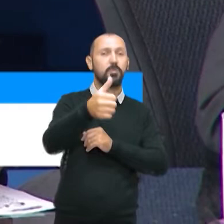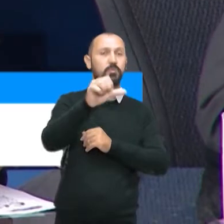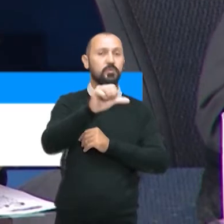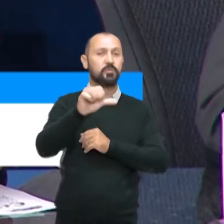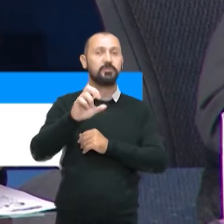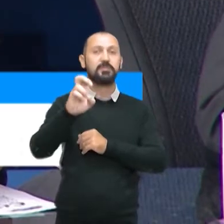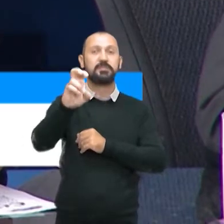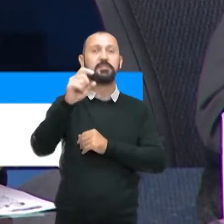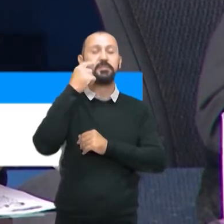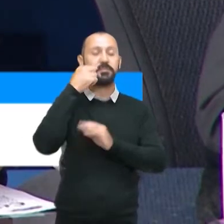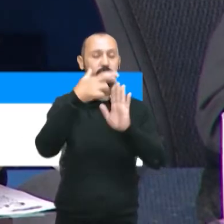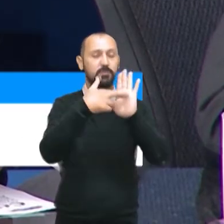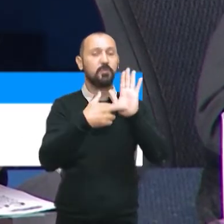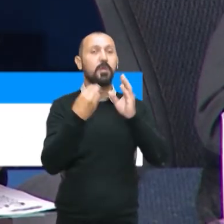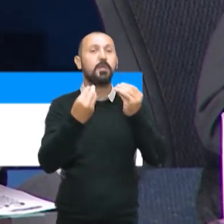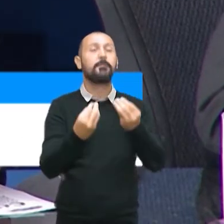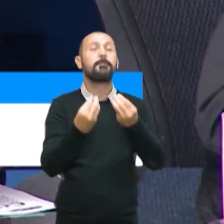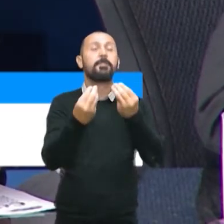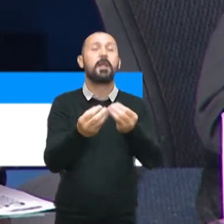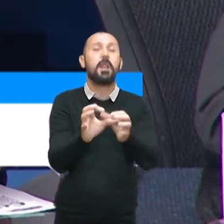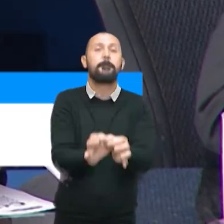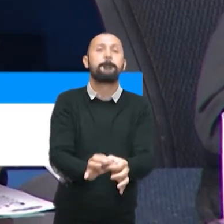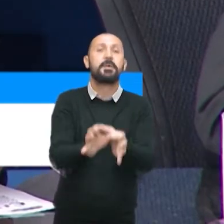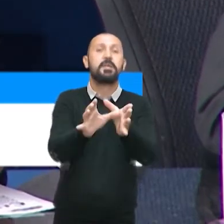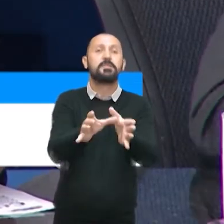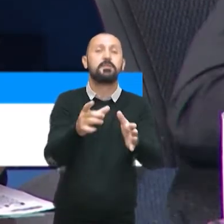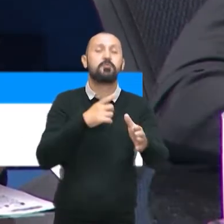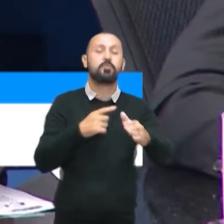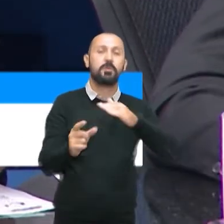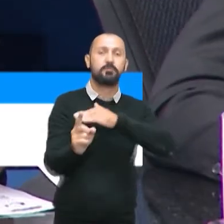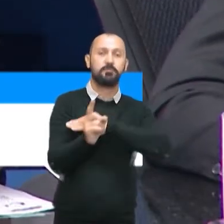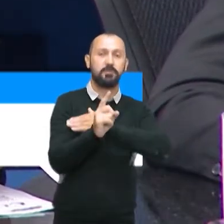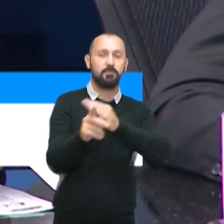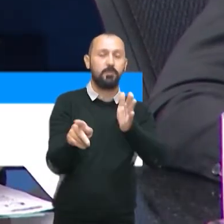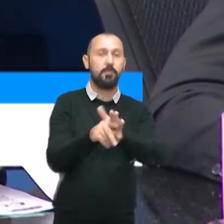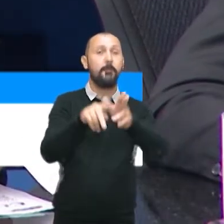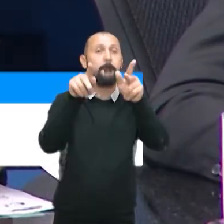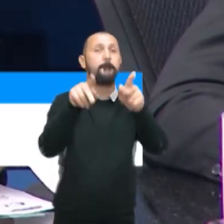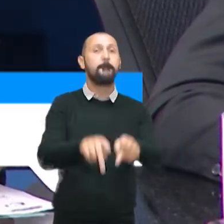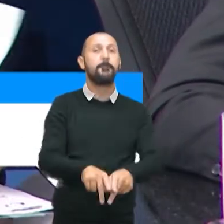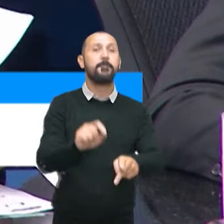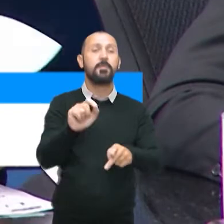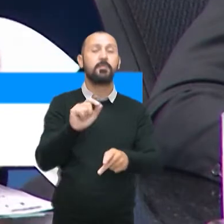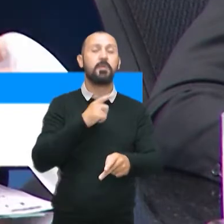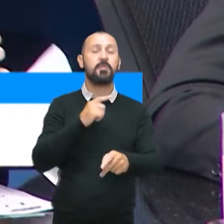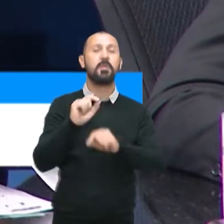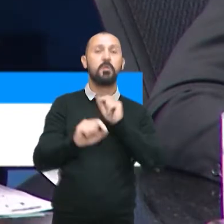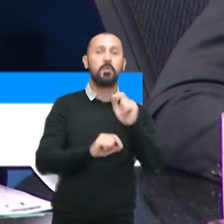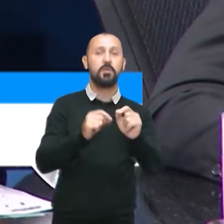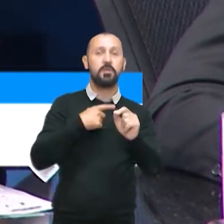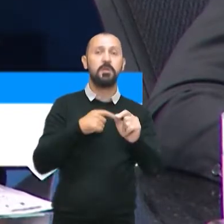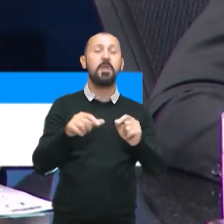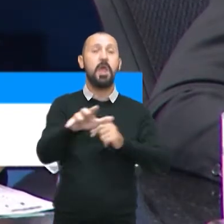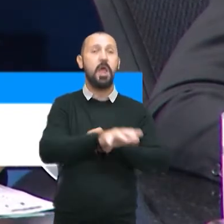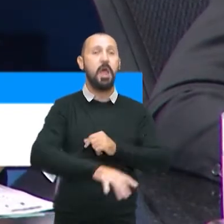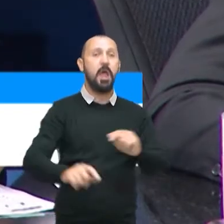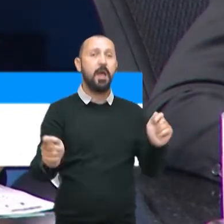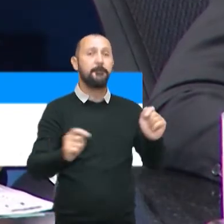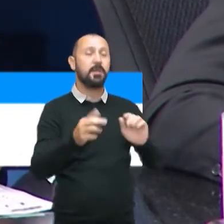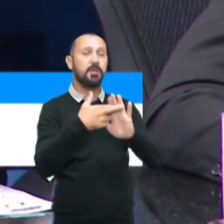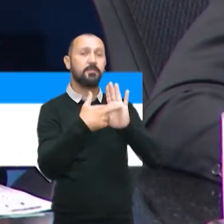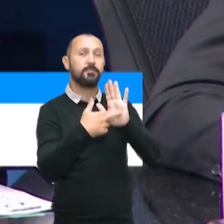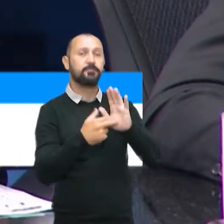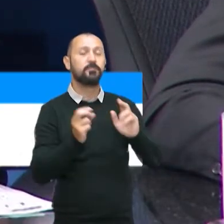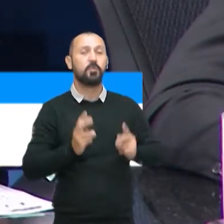95, que dispõe sobre o regime de concessão e permissão da prestação de serviços públicos, como sendo o que satisfaz as